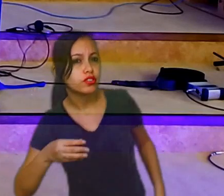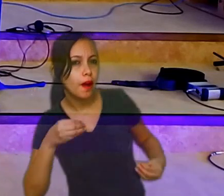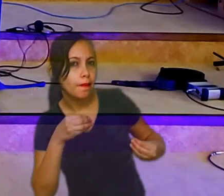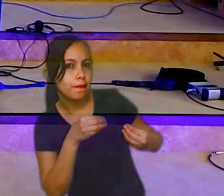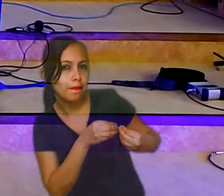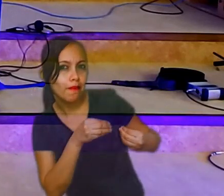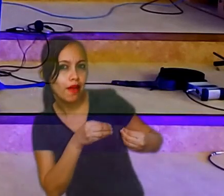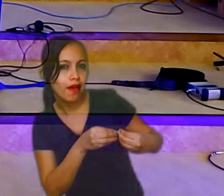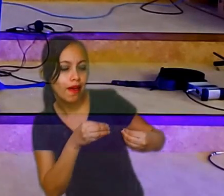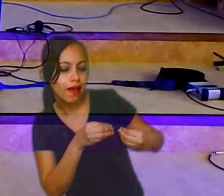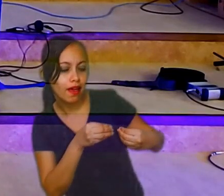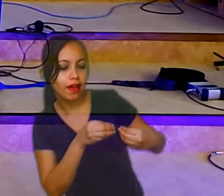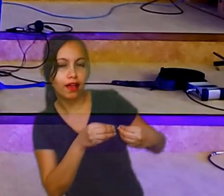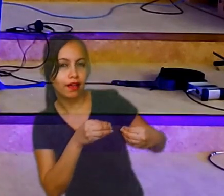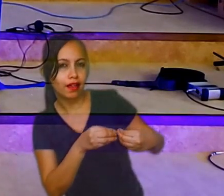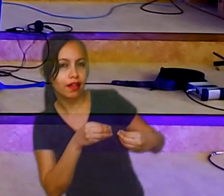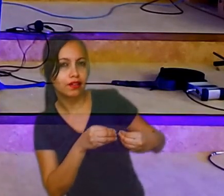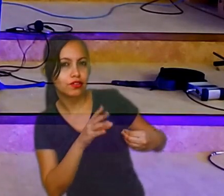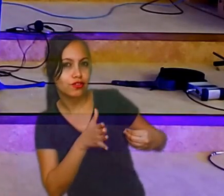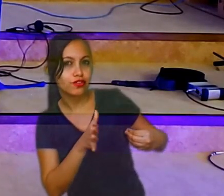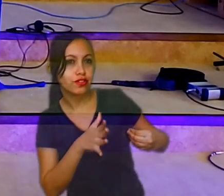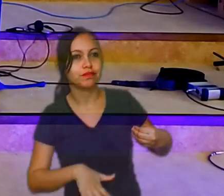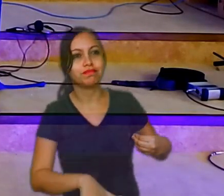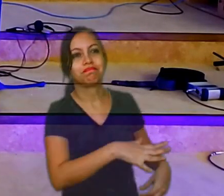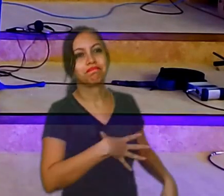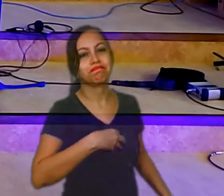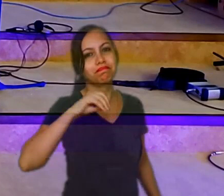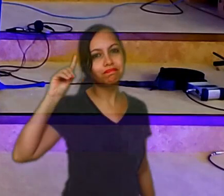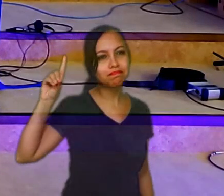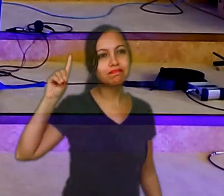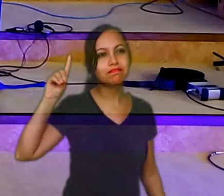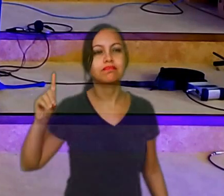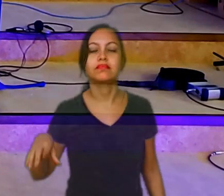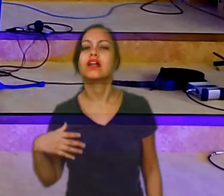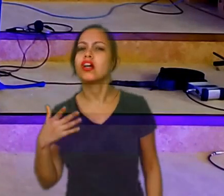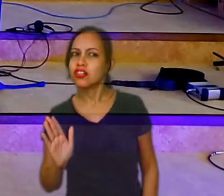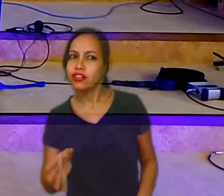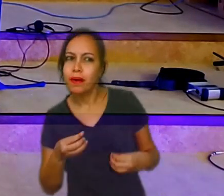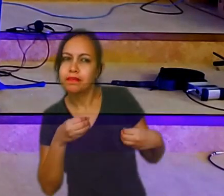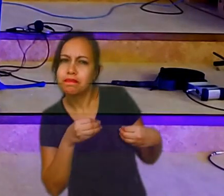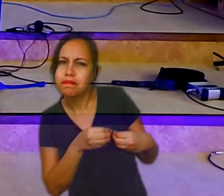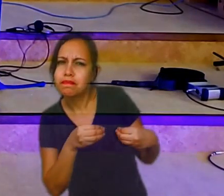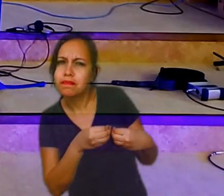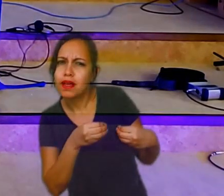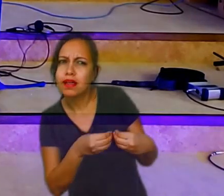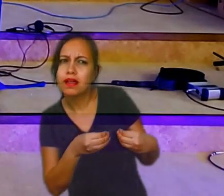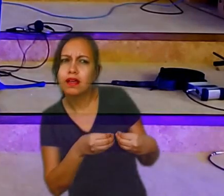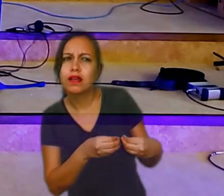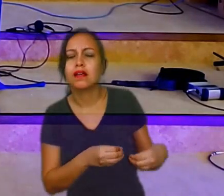bem próximo, bem pertinho do povo de Deus, bem pertinho